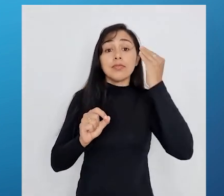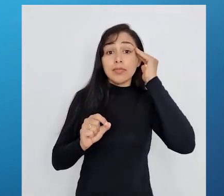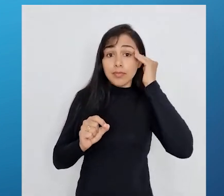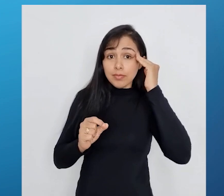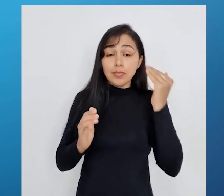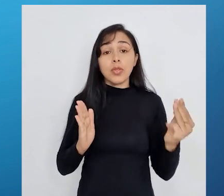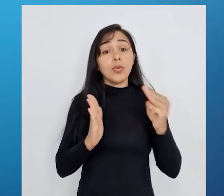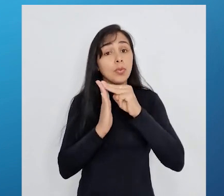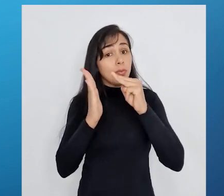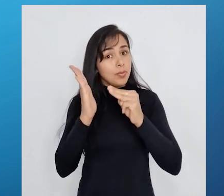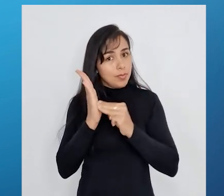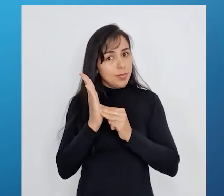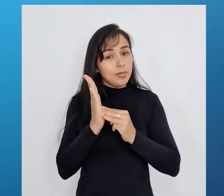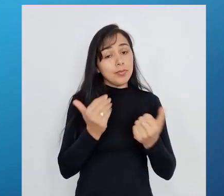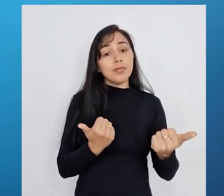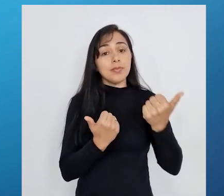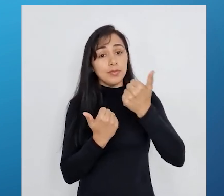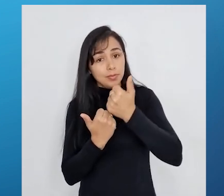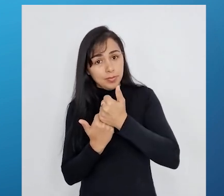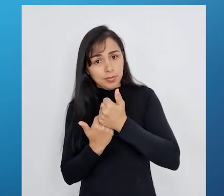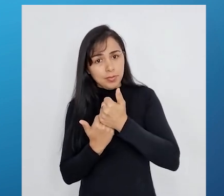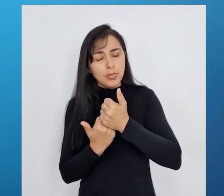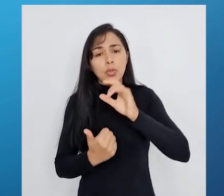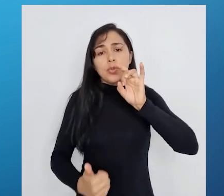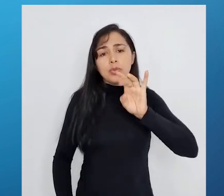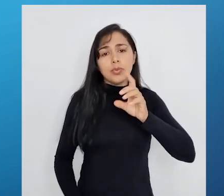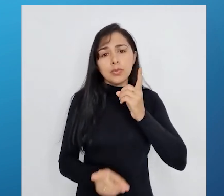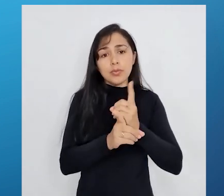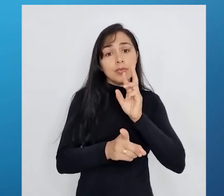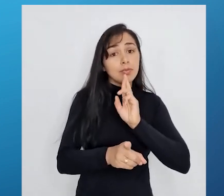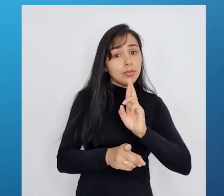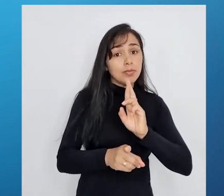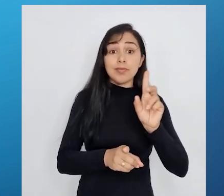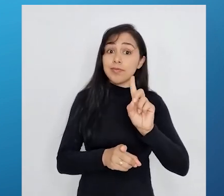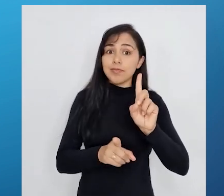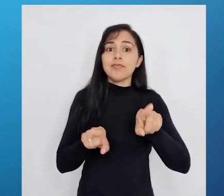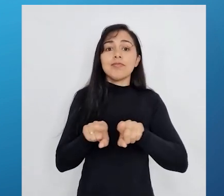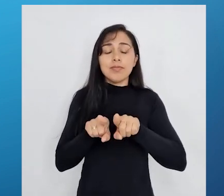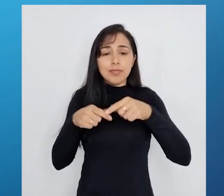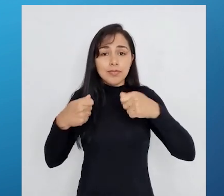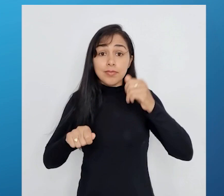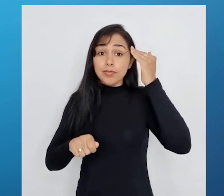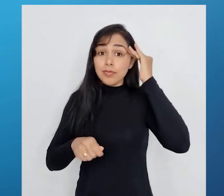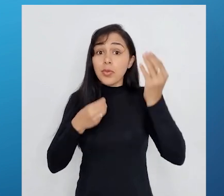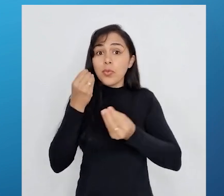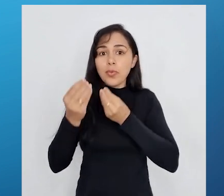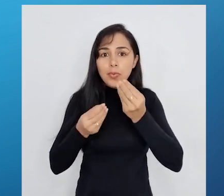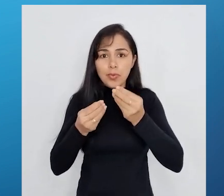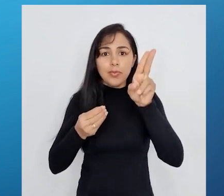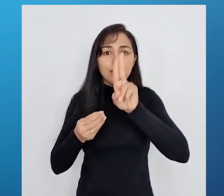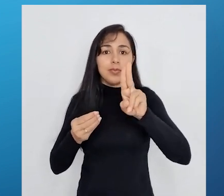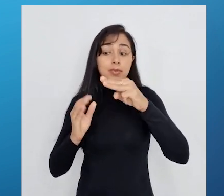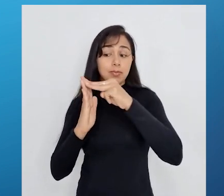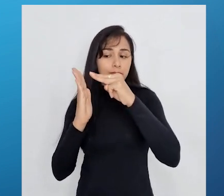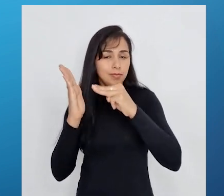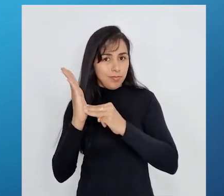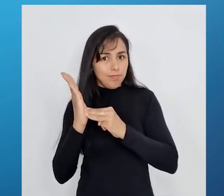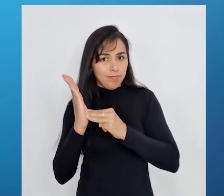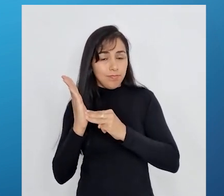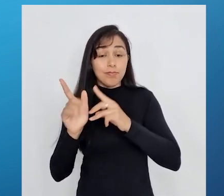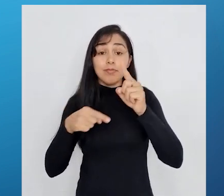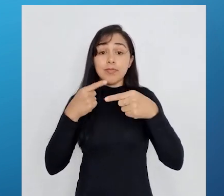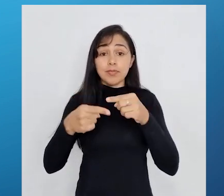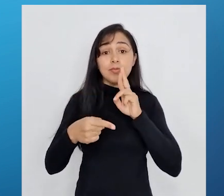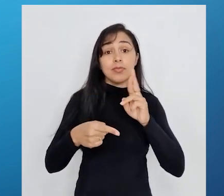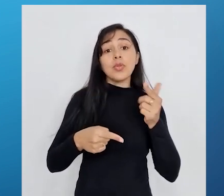Não é só resolver o problema, mas entender um método que pode solucionar problemas um pouco mais complexos. Então a gente vai partir